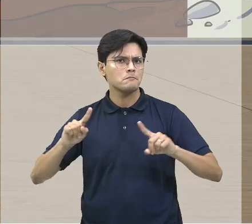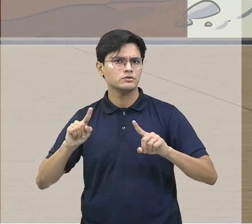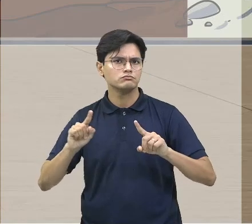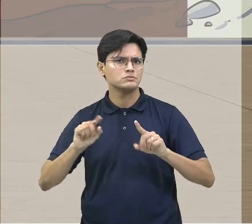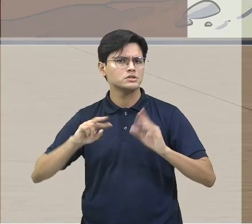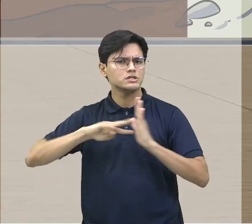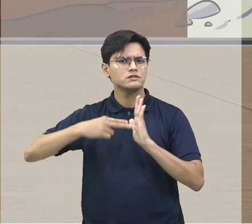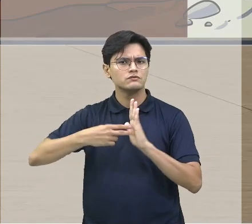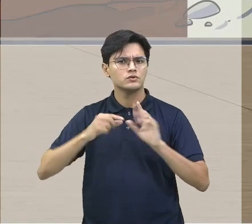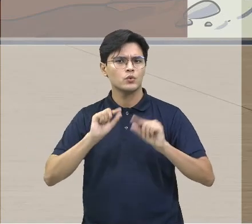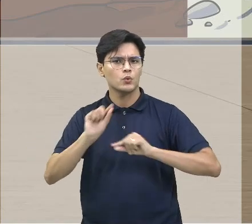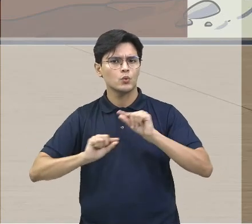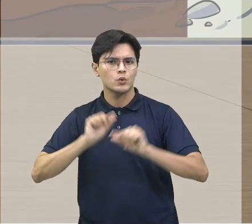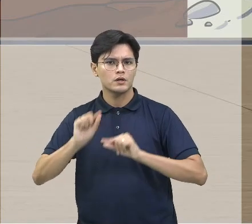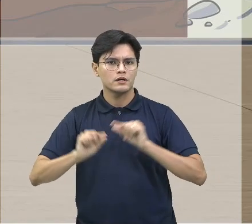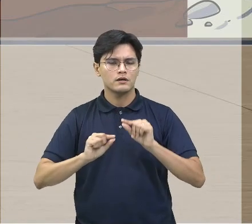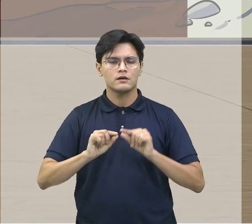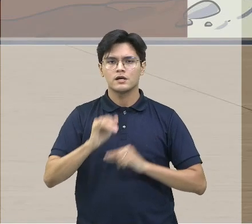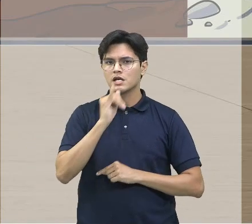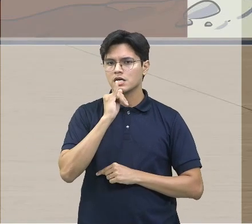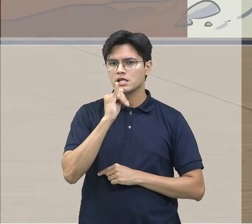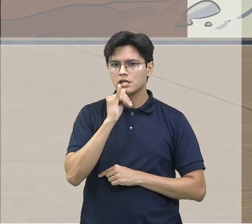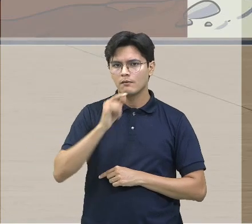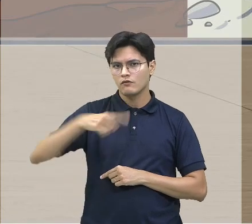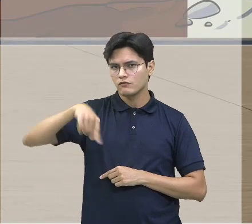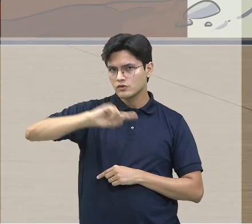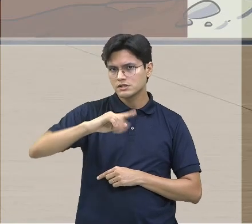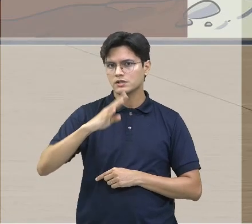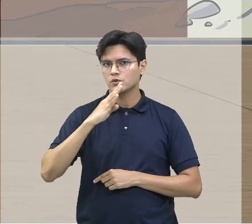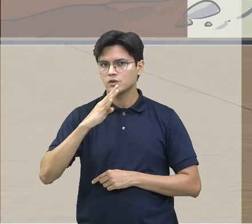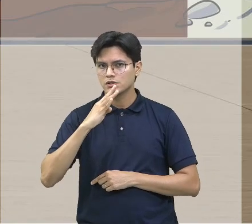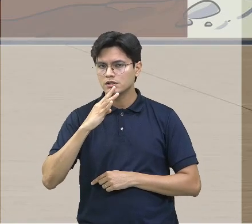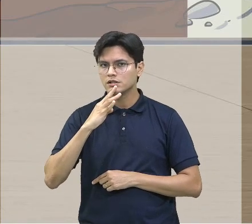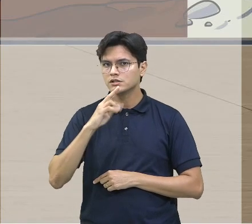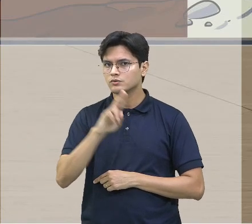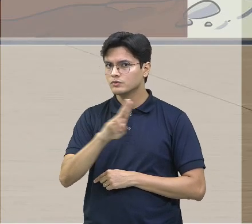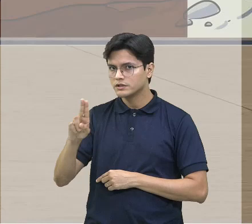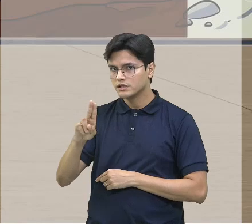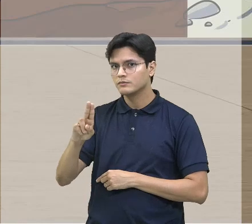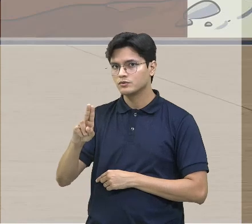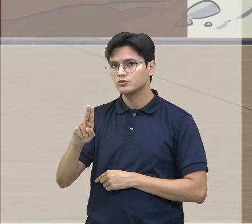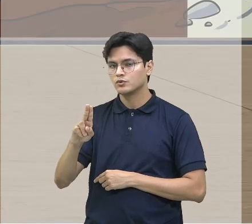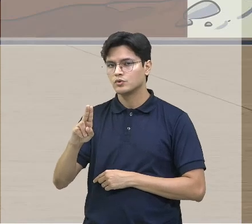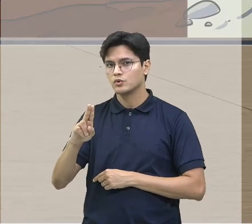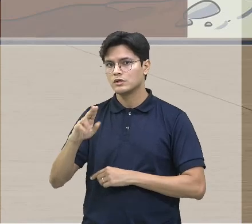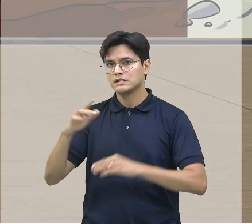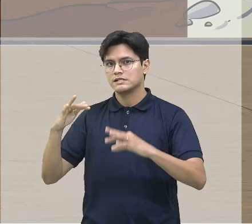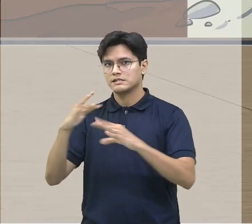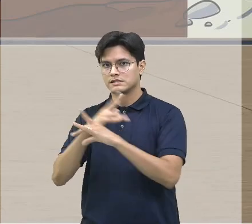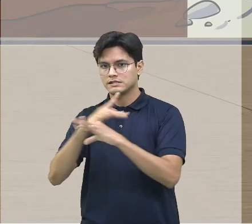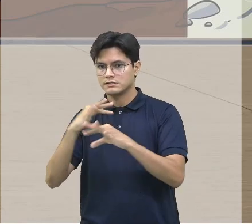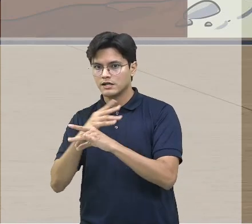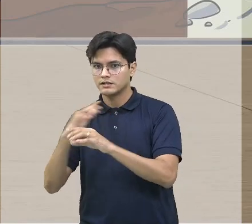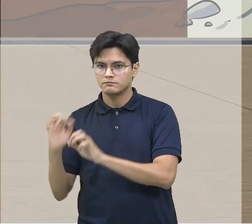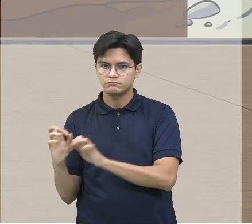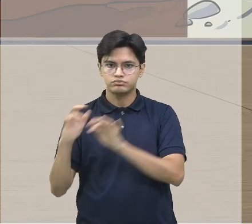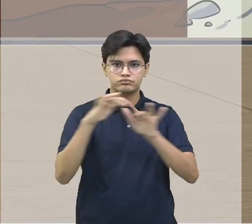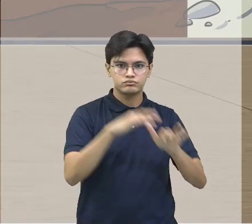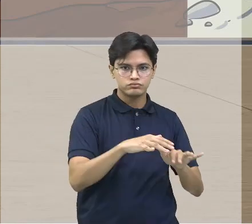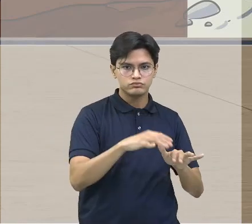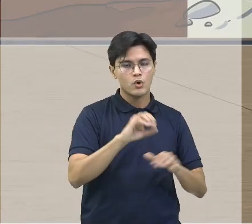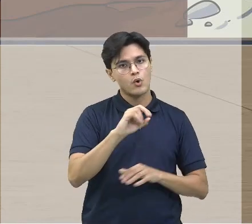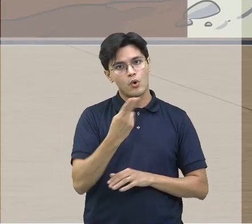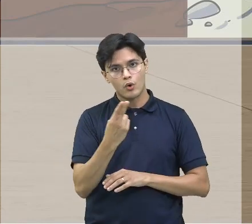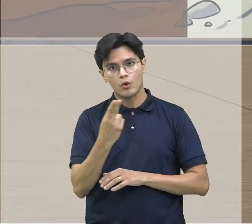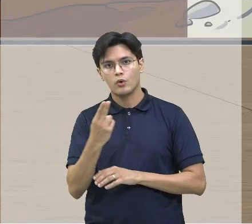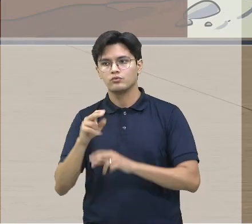ouviu falar, por acaso, um termo chamado de êxodo urbano? Já ouviu falar? O chamado êxodo